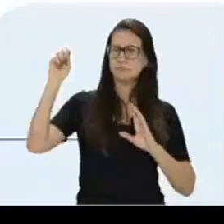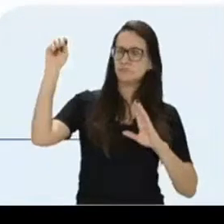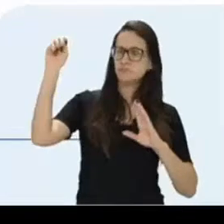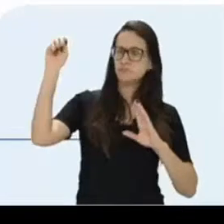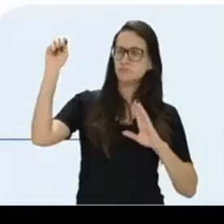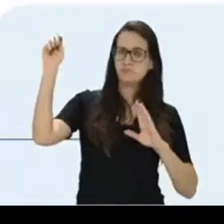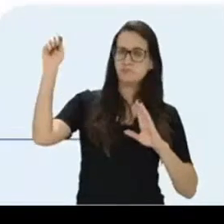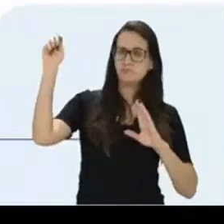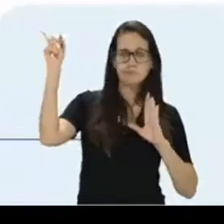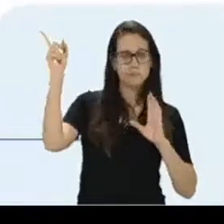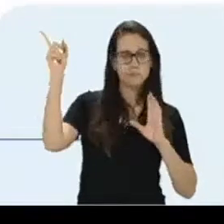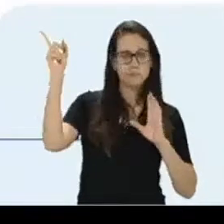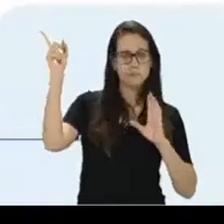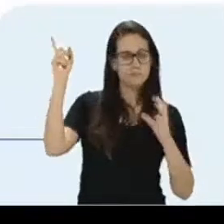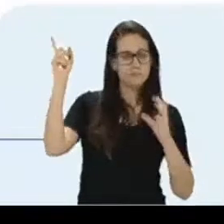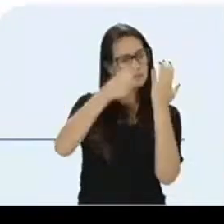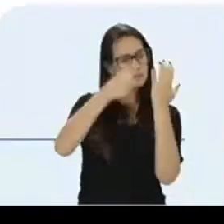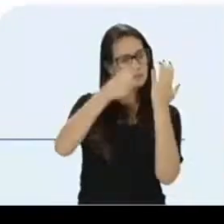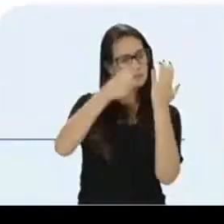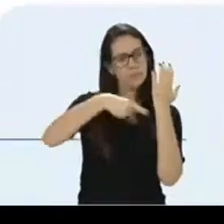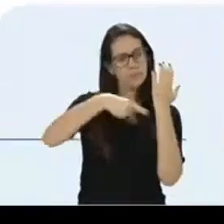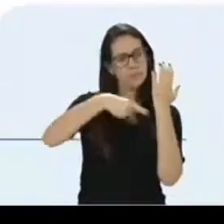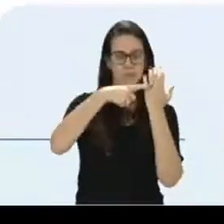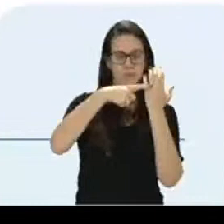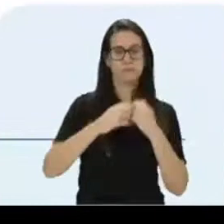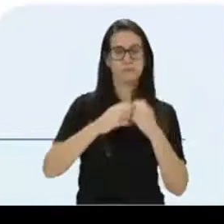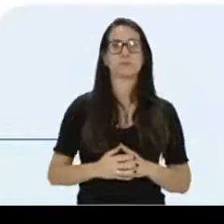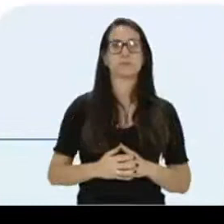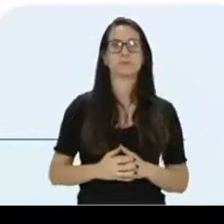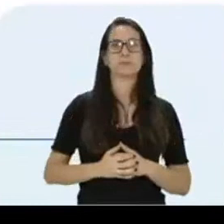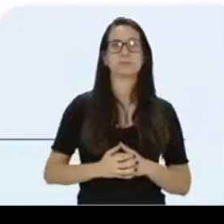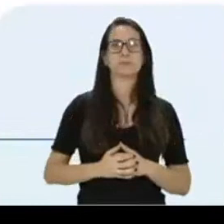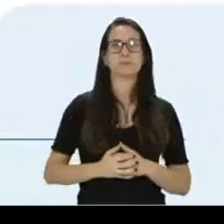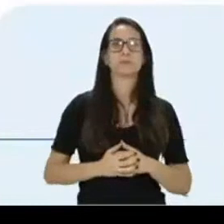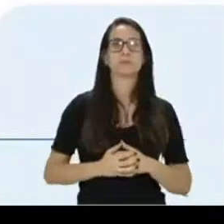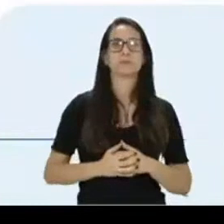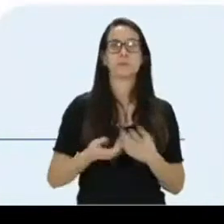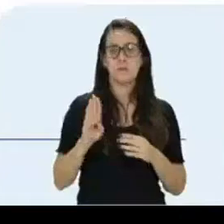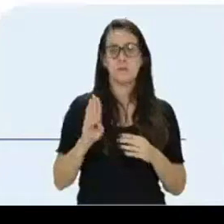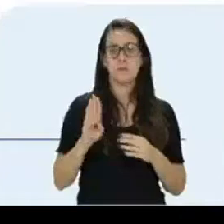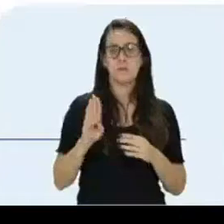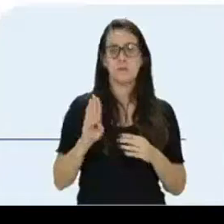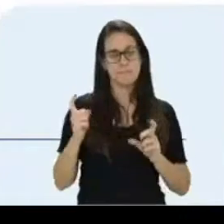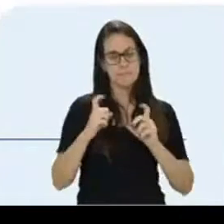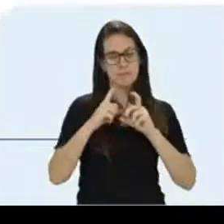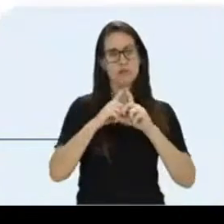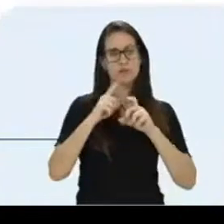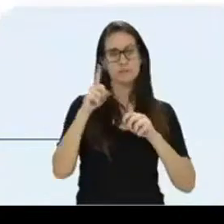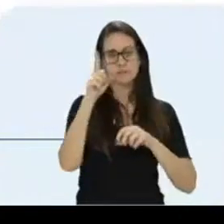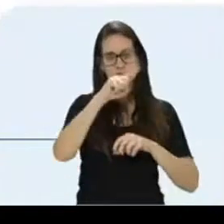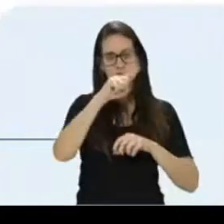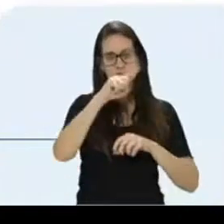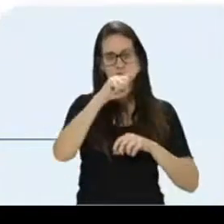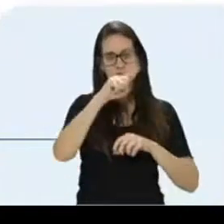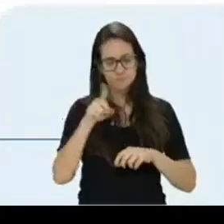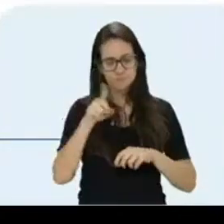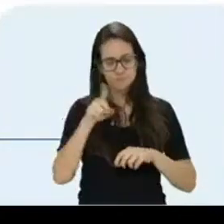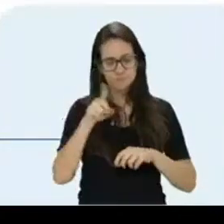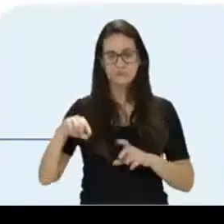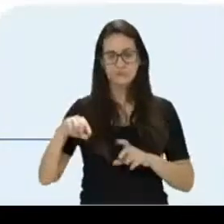estão organizadas, essas cianobactérias, na forma filamentosa. Então, como se fosse hilos, né? Como se